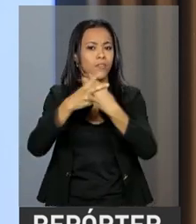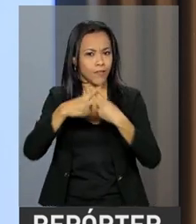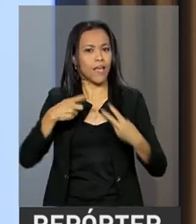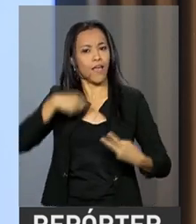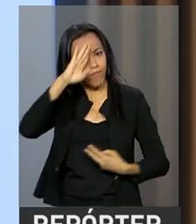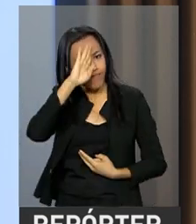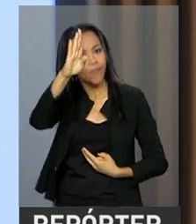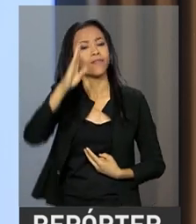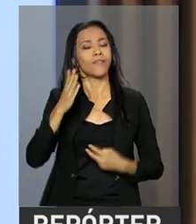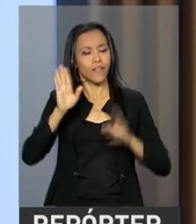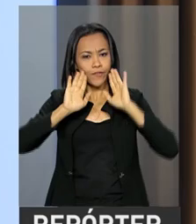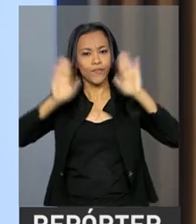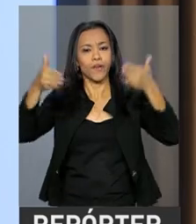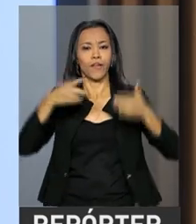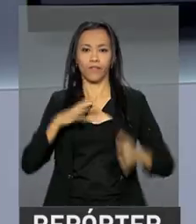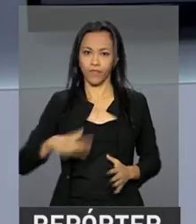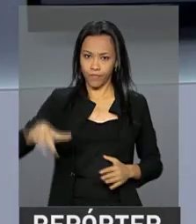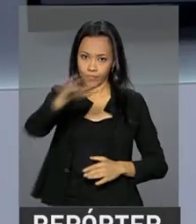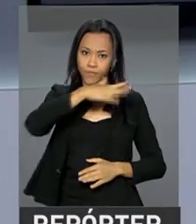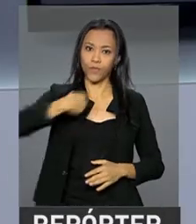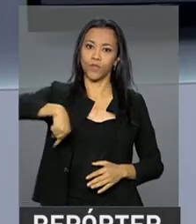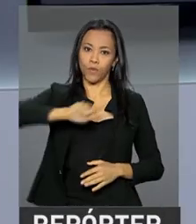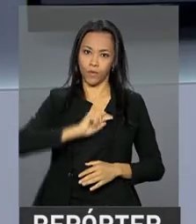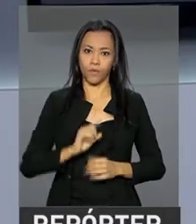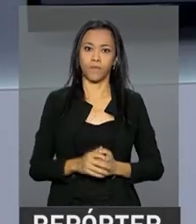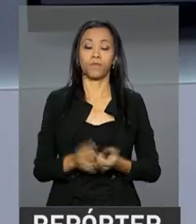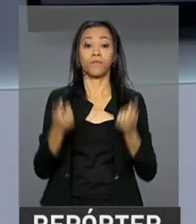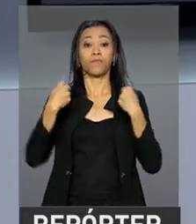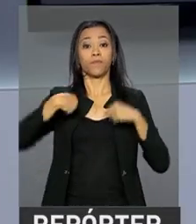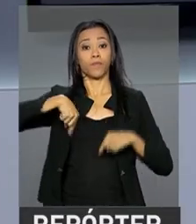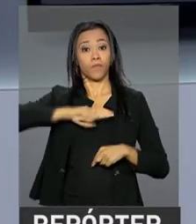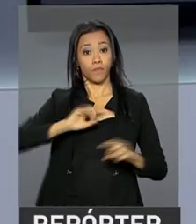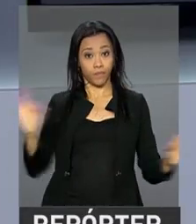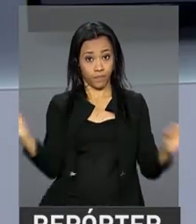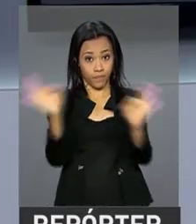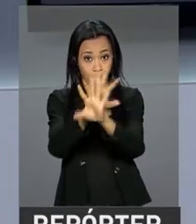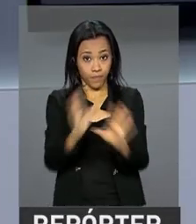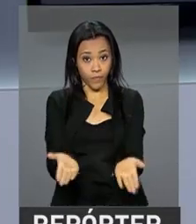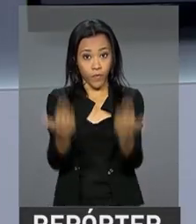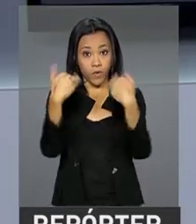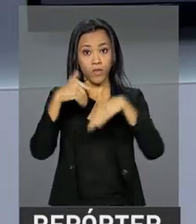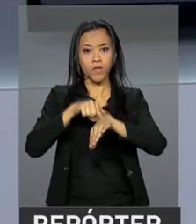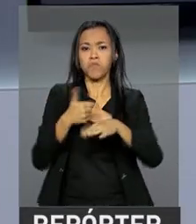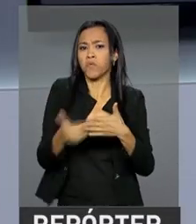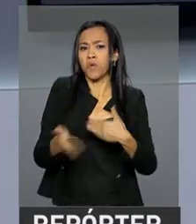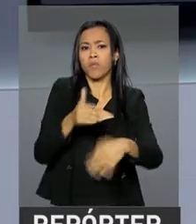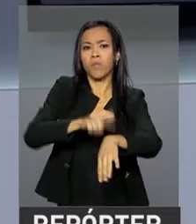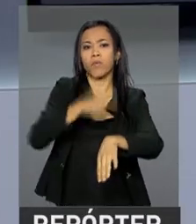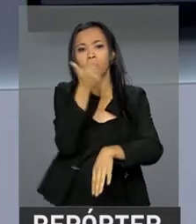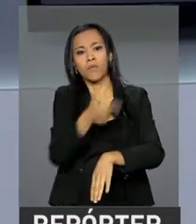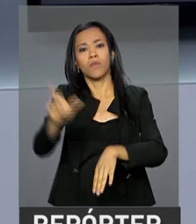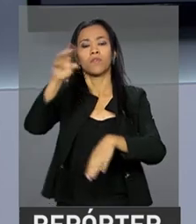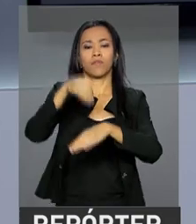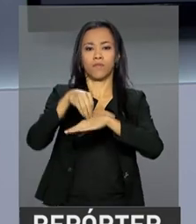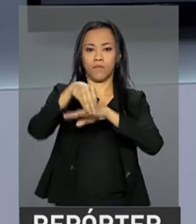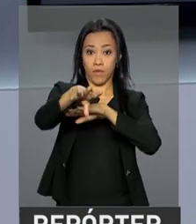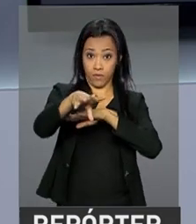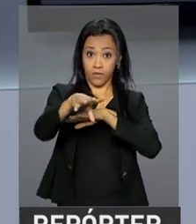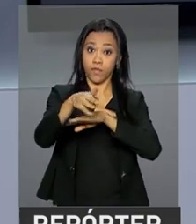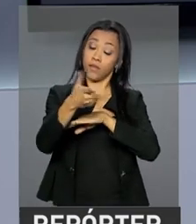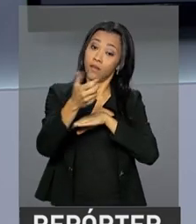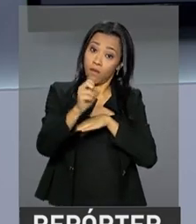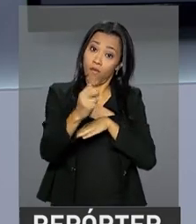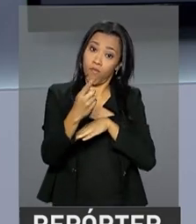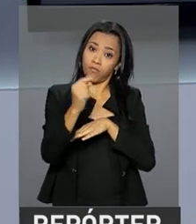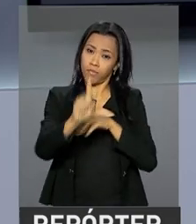prioridades de todos nós. O repórter NBR fica por aqui. Voltamos a qualquer momento com outras informações